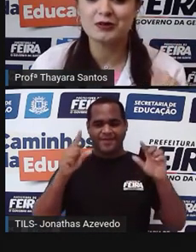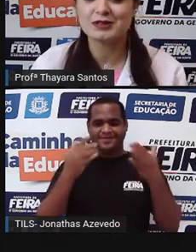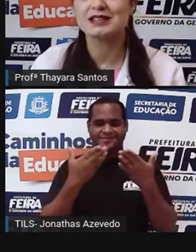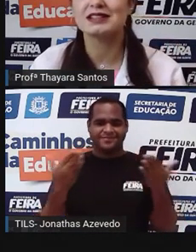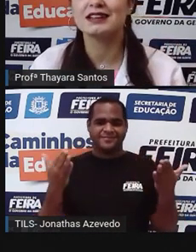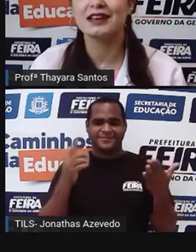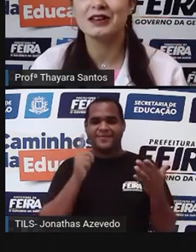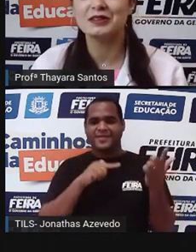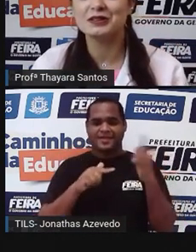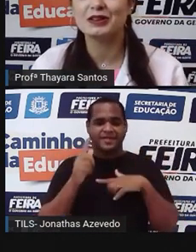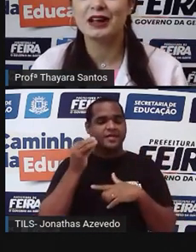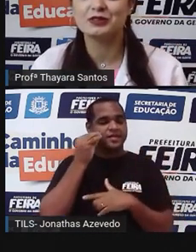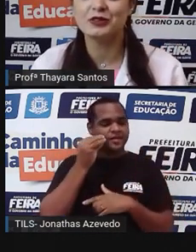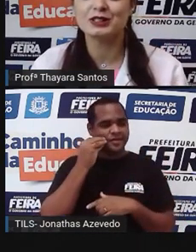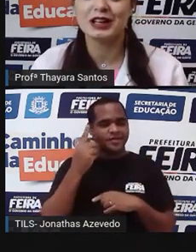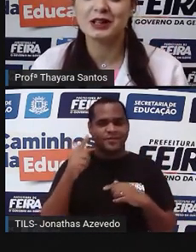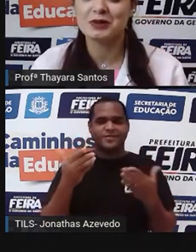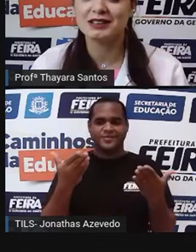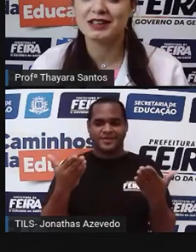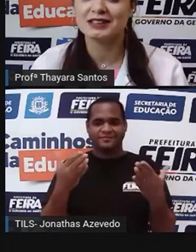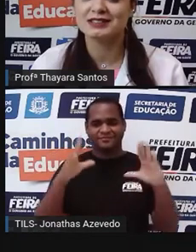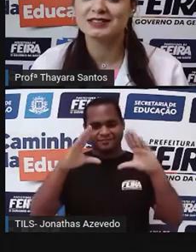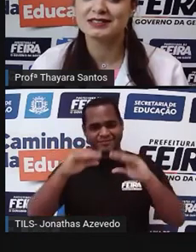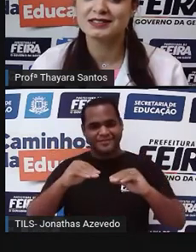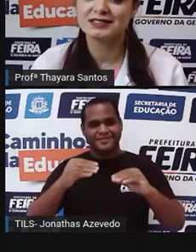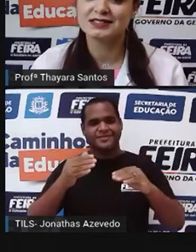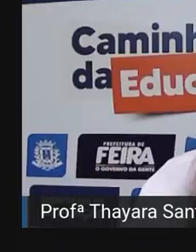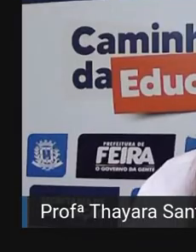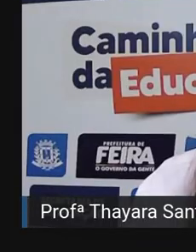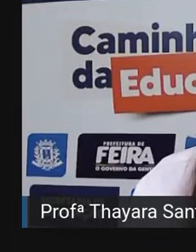que eu quero que vocês tentem aí do outro lado. Vou fechar aqui minha tela.